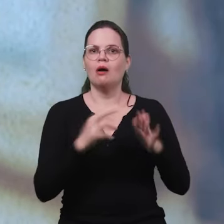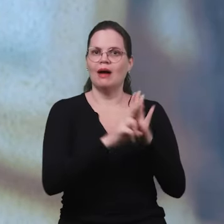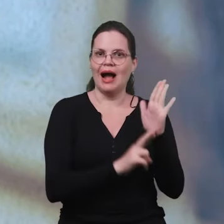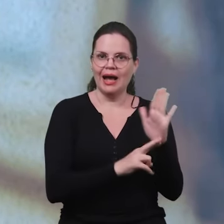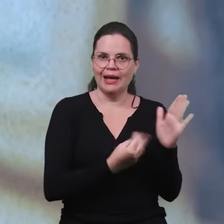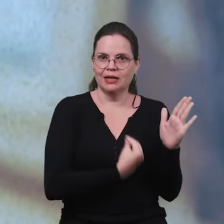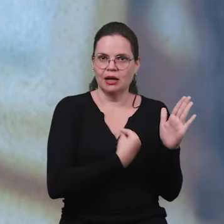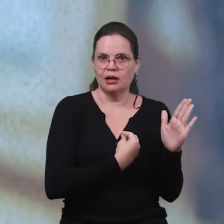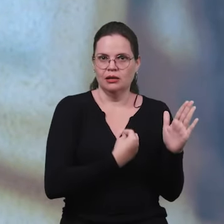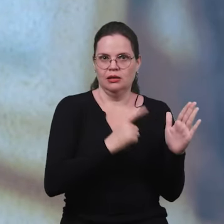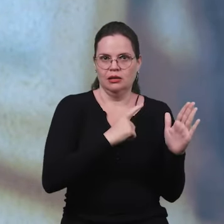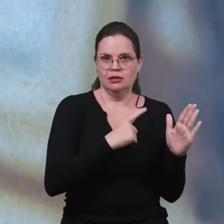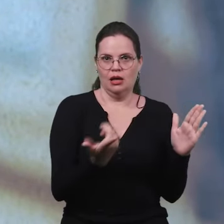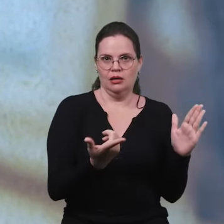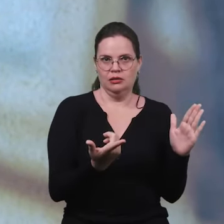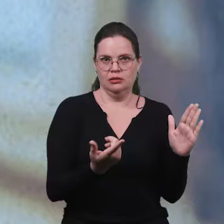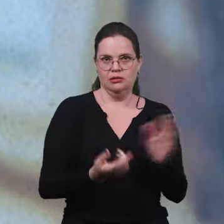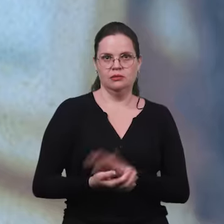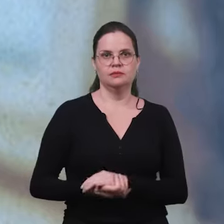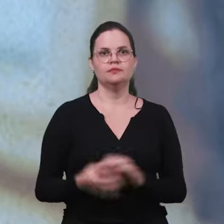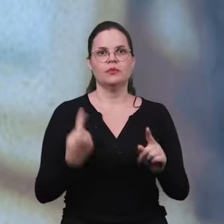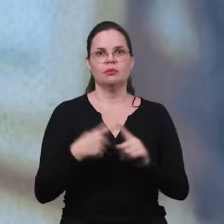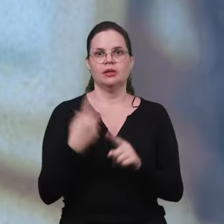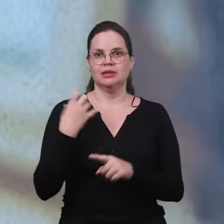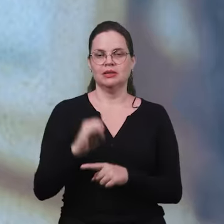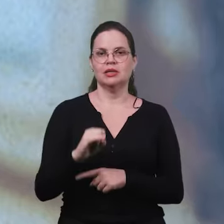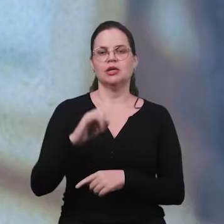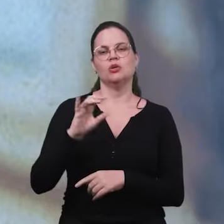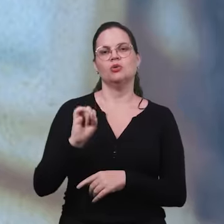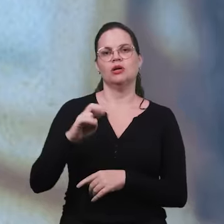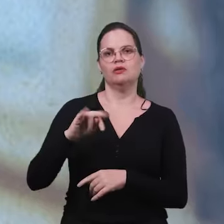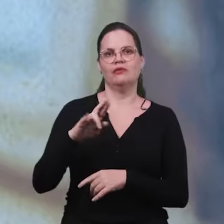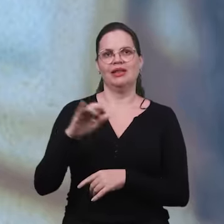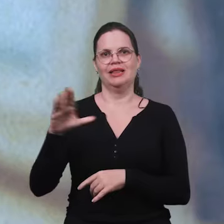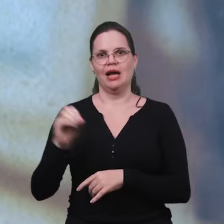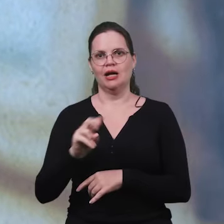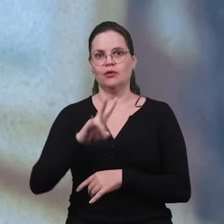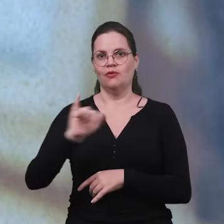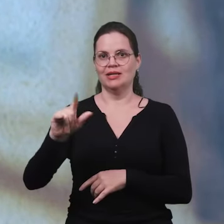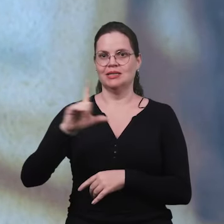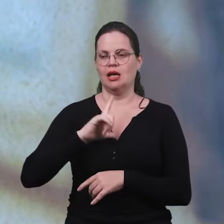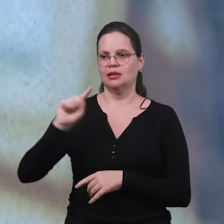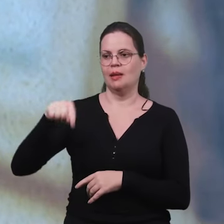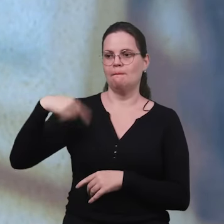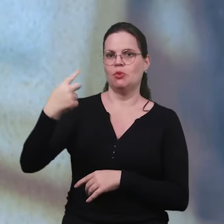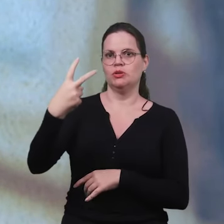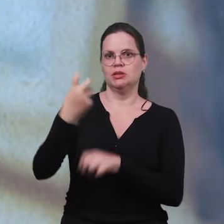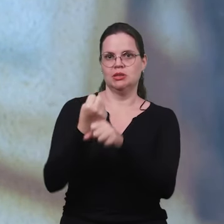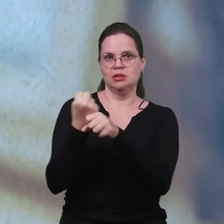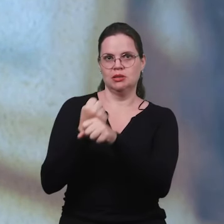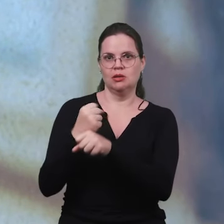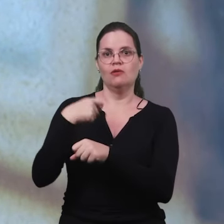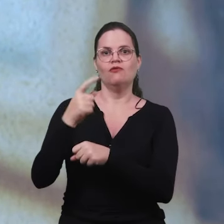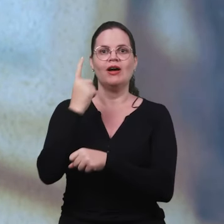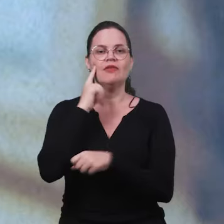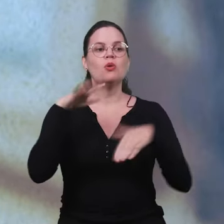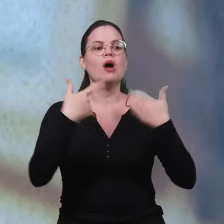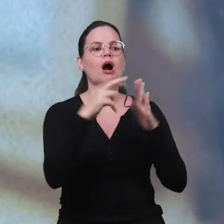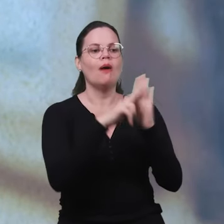as regras que ainda vão entrar em vigor? Não. Não, de forma alguma. Mesmo que o inventário seja realizado só daqui a 5 anos, se aplica a regra que estava em vigor